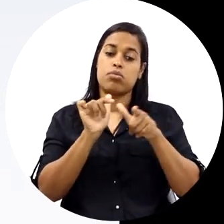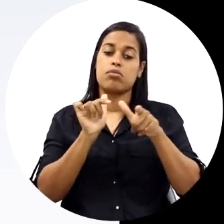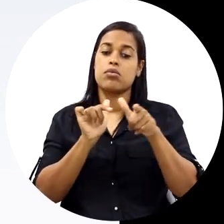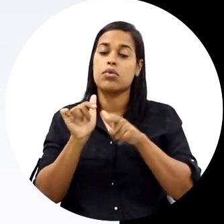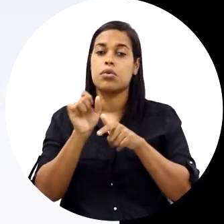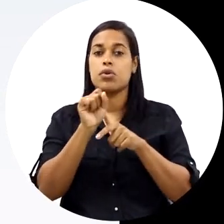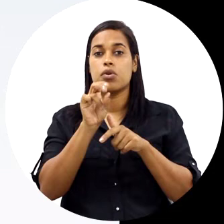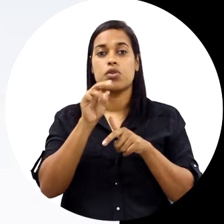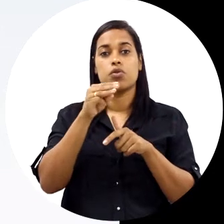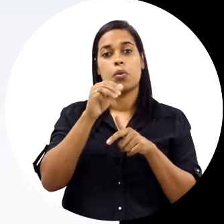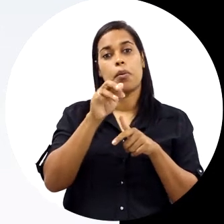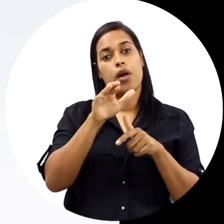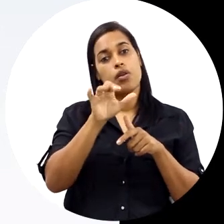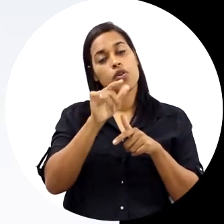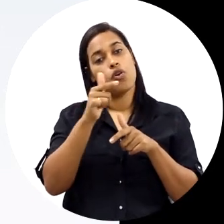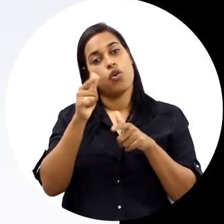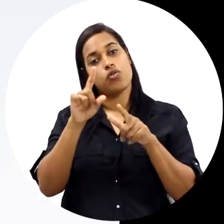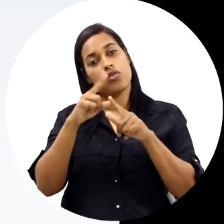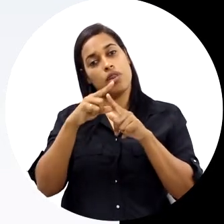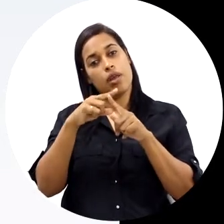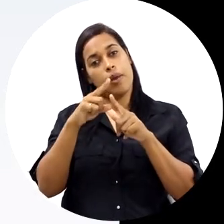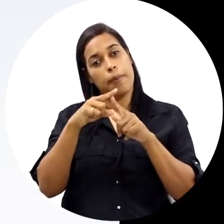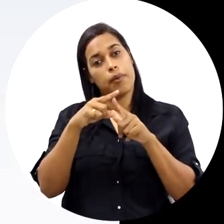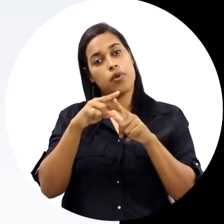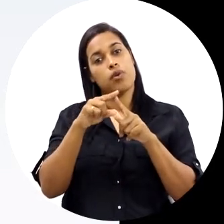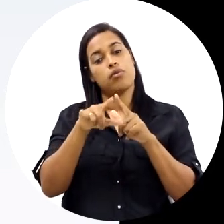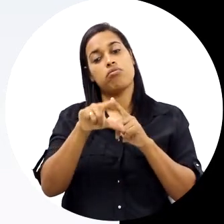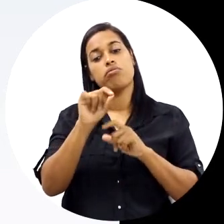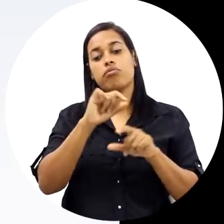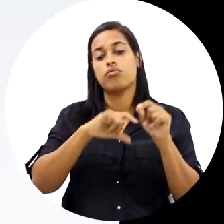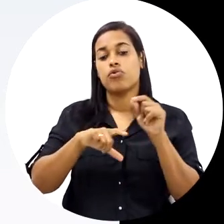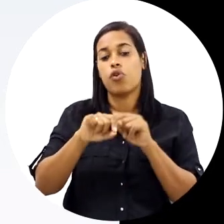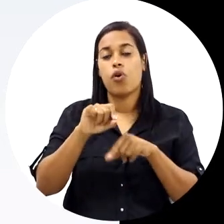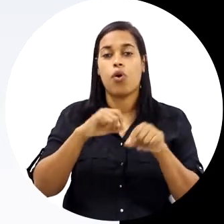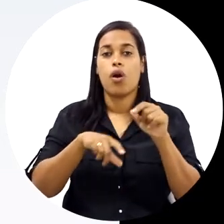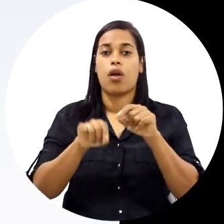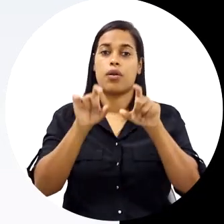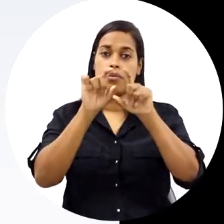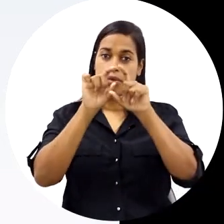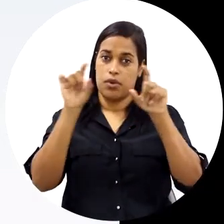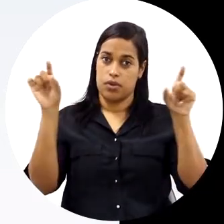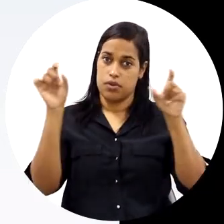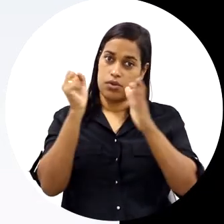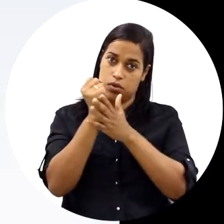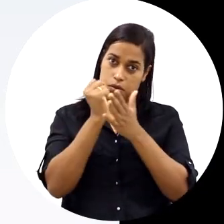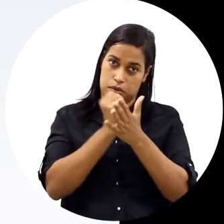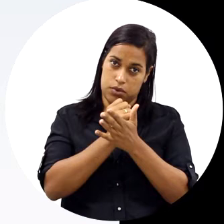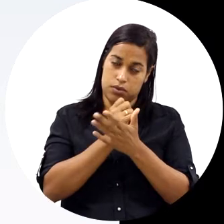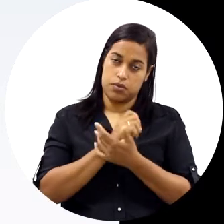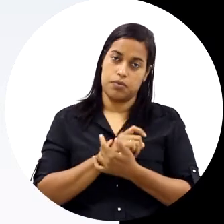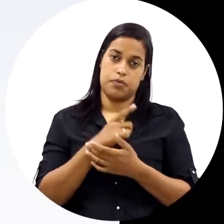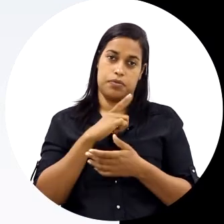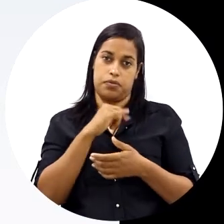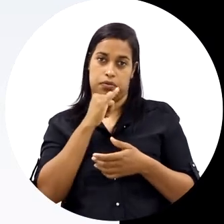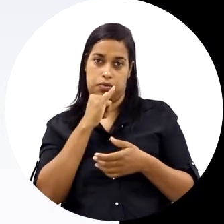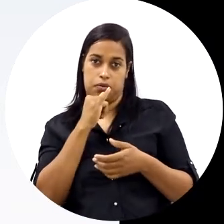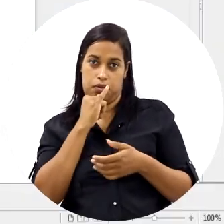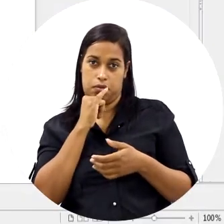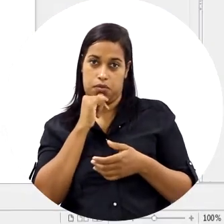com sumários e outros tipos de opções para índice de um documento. Então, aqui tem um